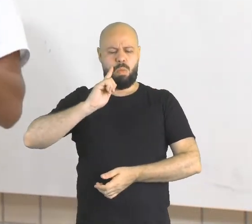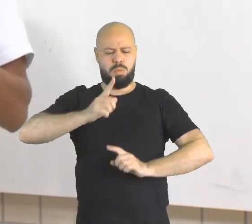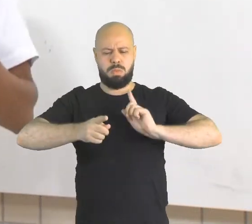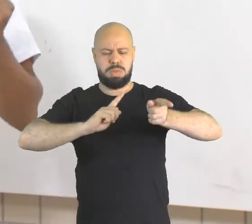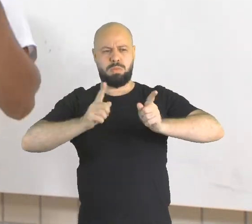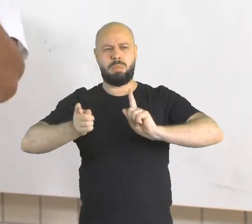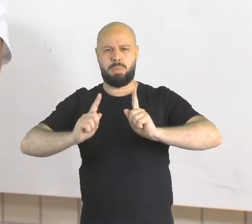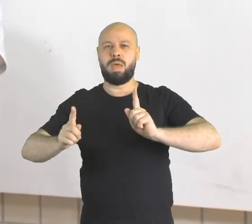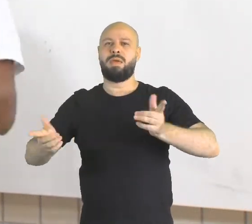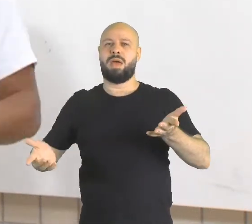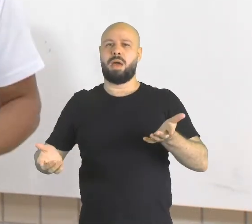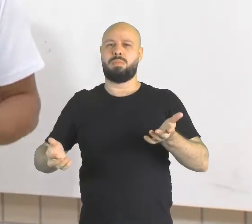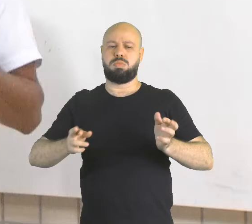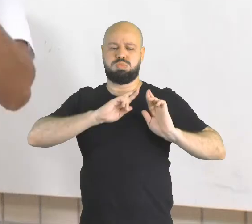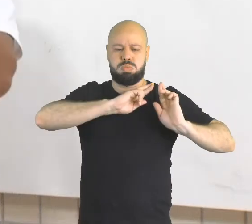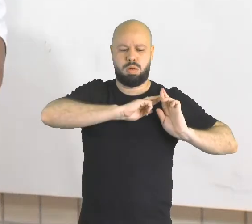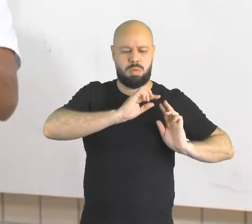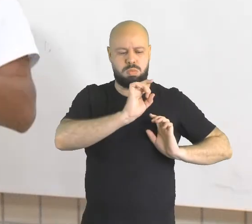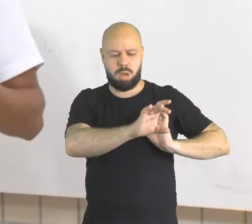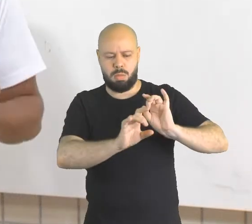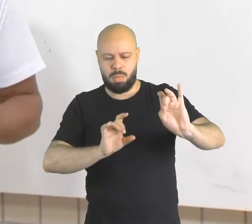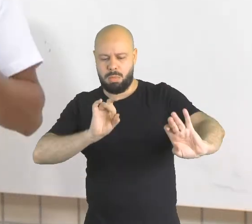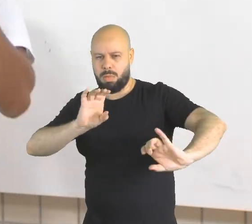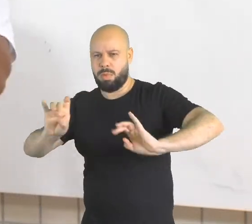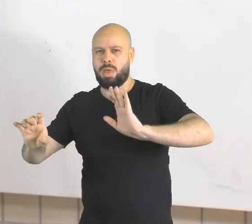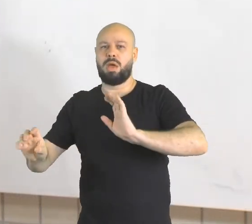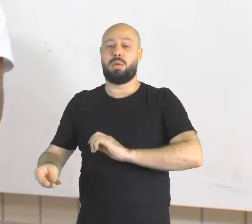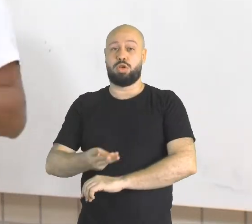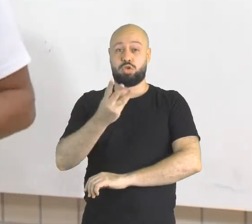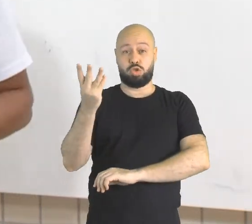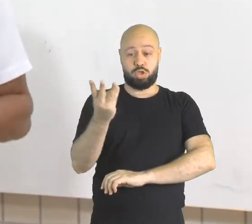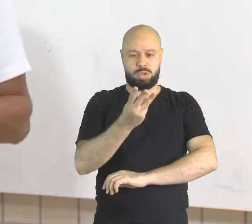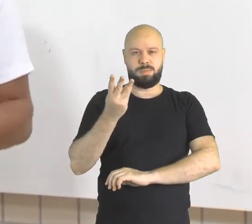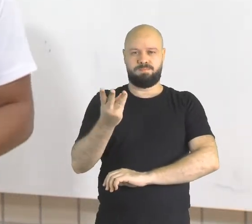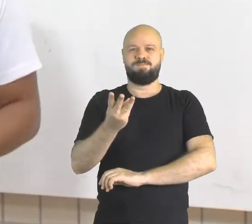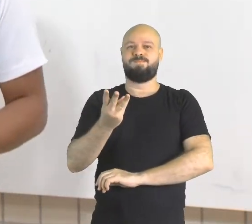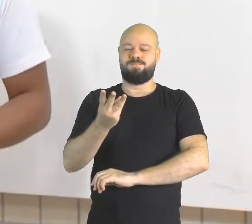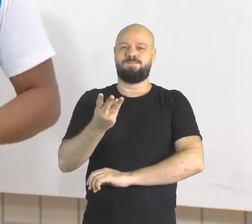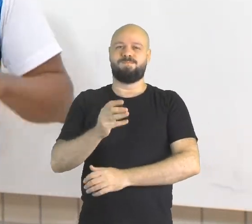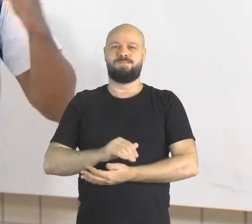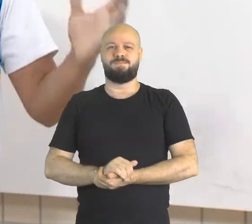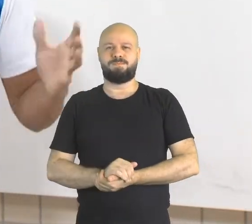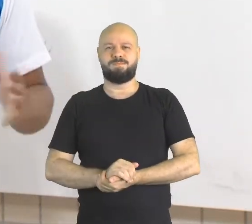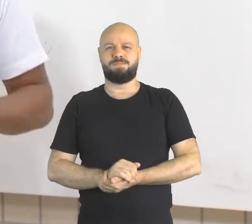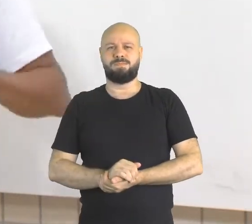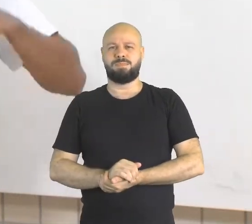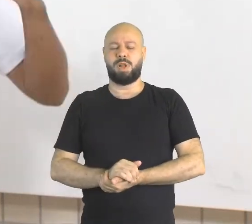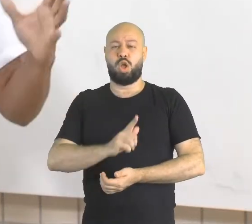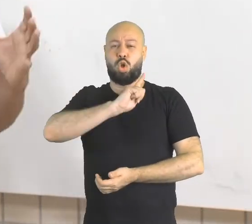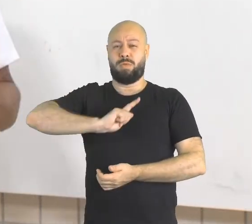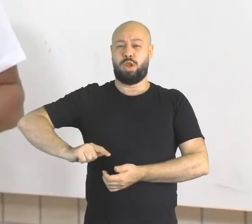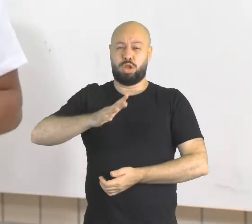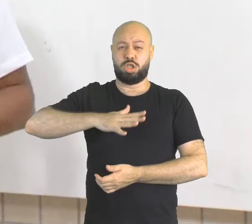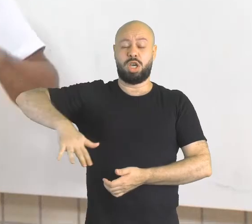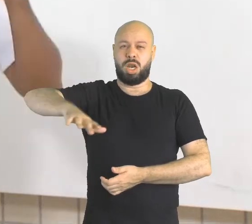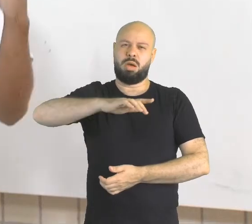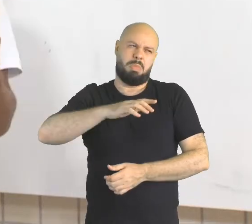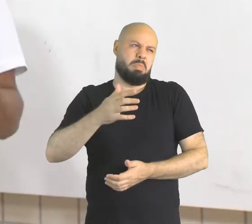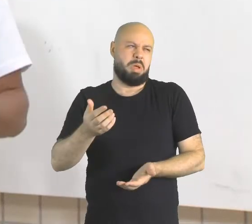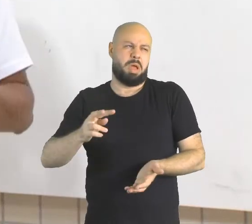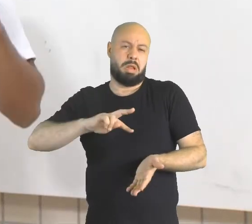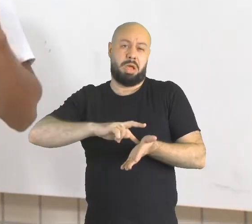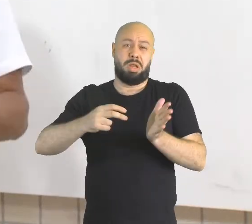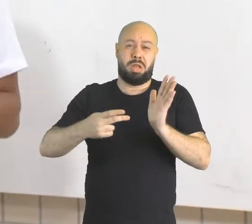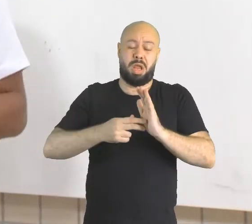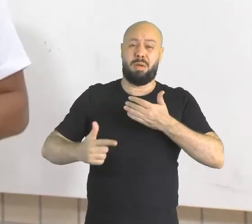essas funções, né, por ouvidor-mor, por provedor-mor e para o capitão-mor. O governador-geral, em outras palavras, né, ele tinha a